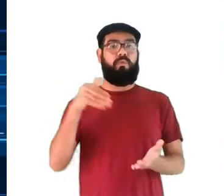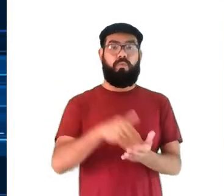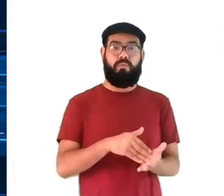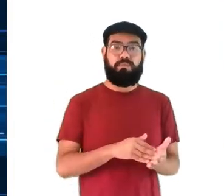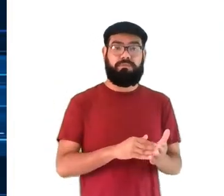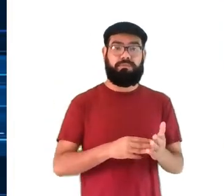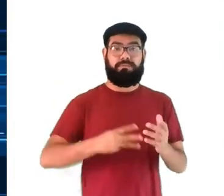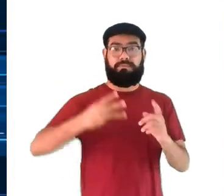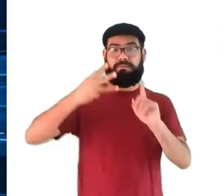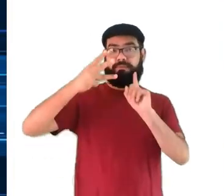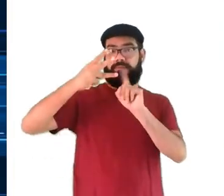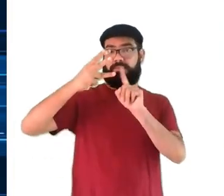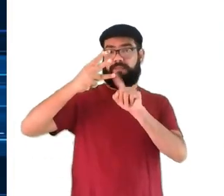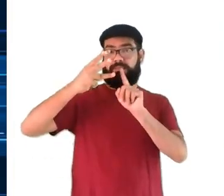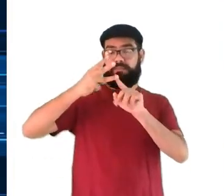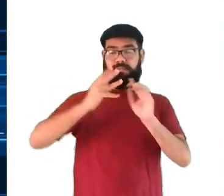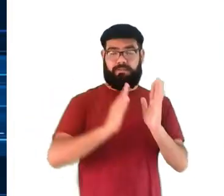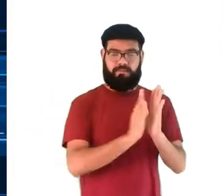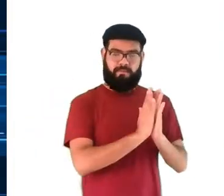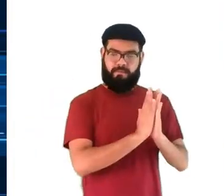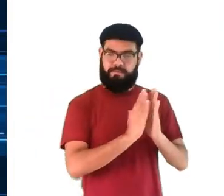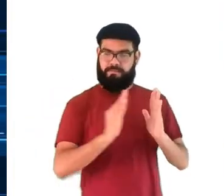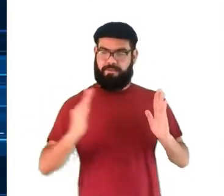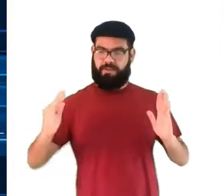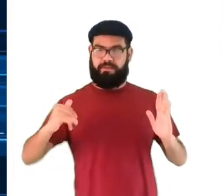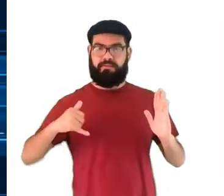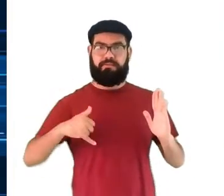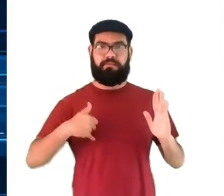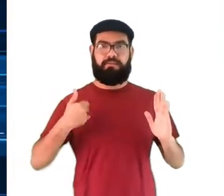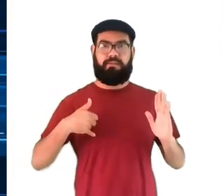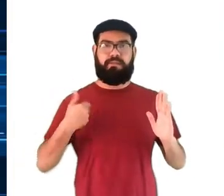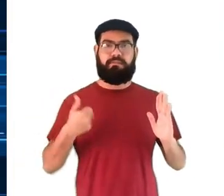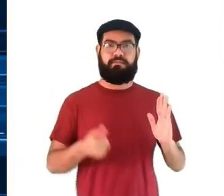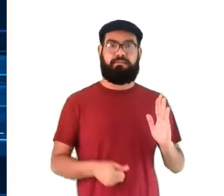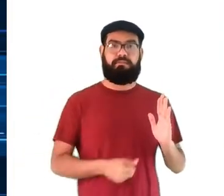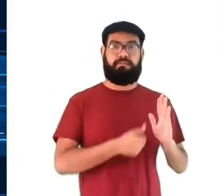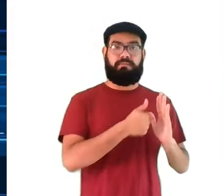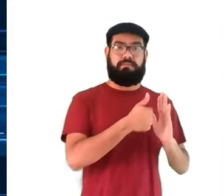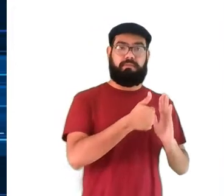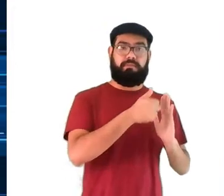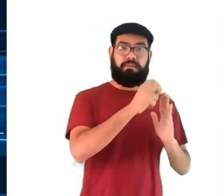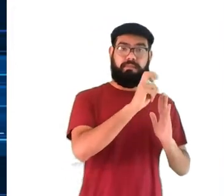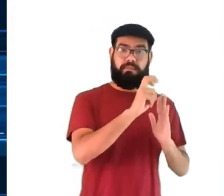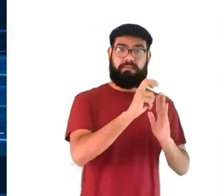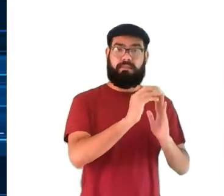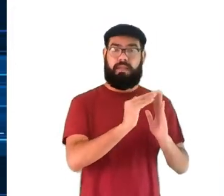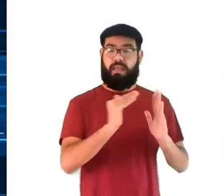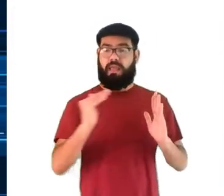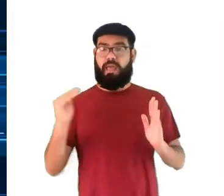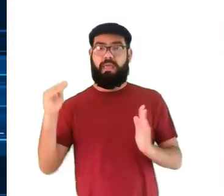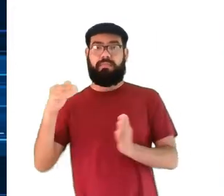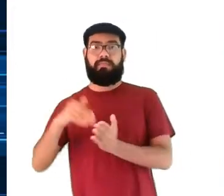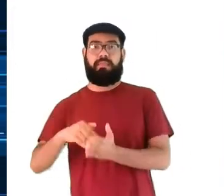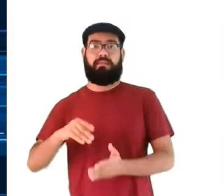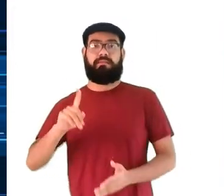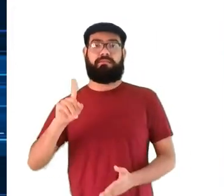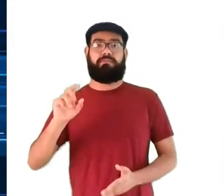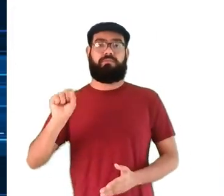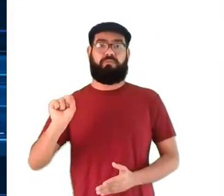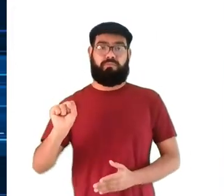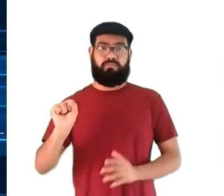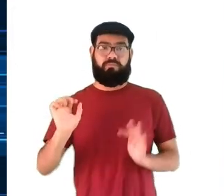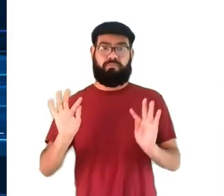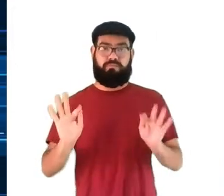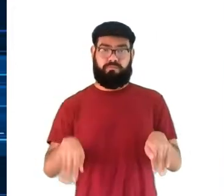etapa da adolescência, que vai dos 15 aos 18 anos. Então,